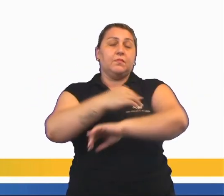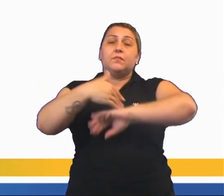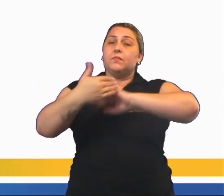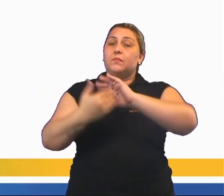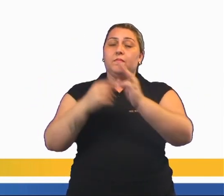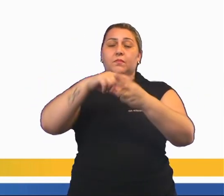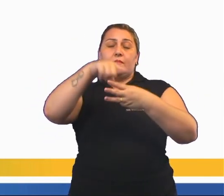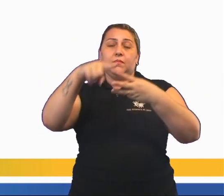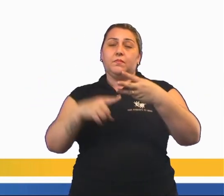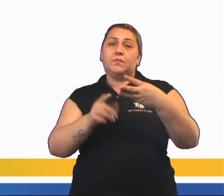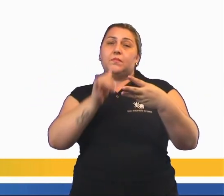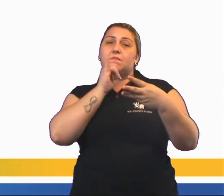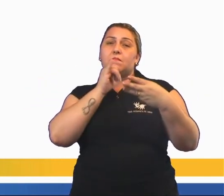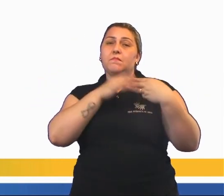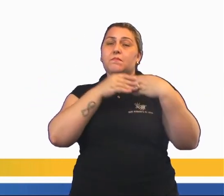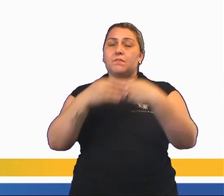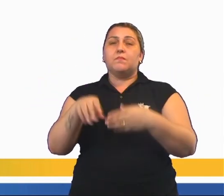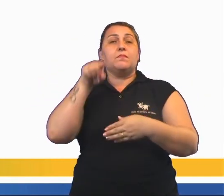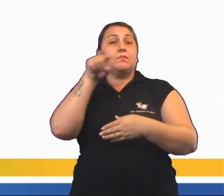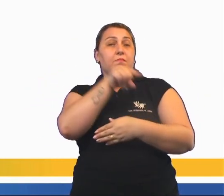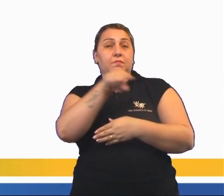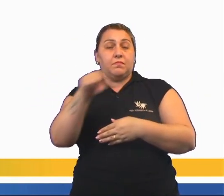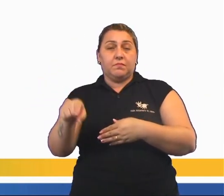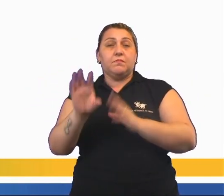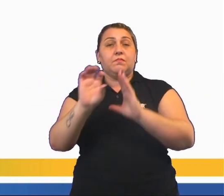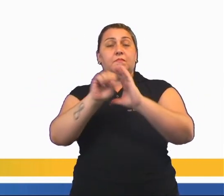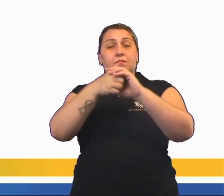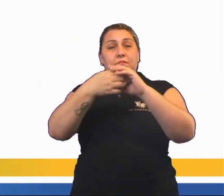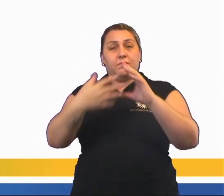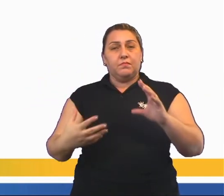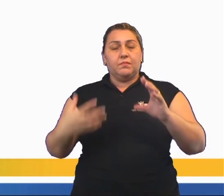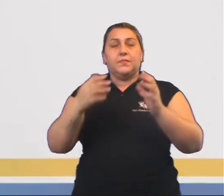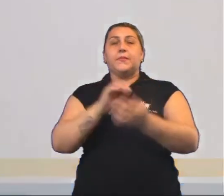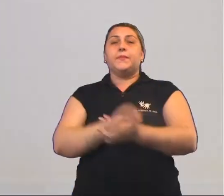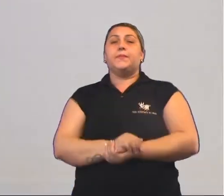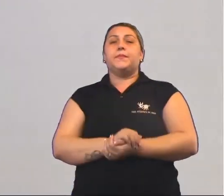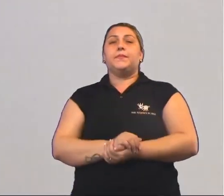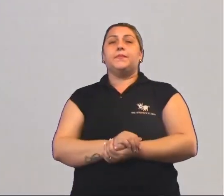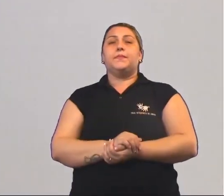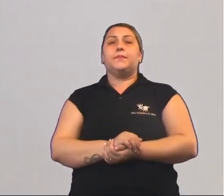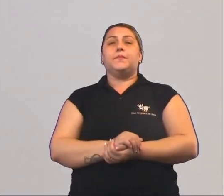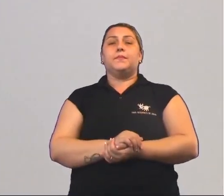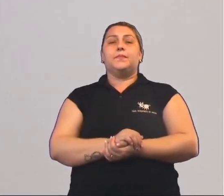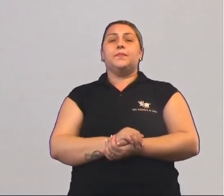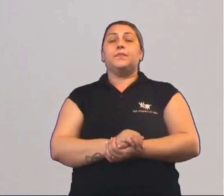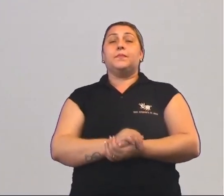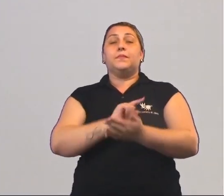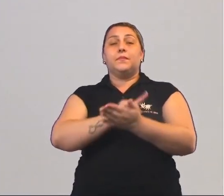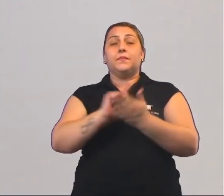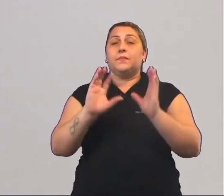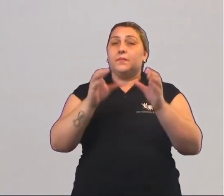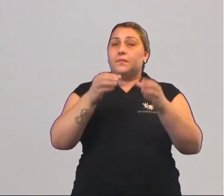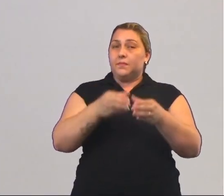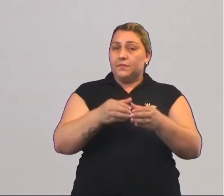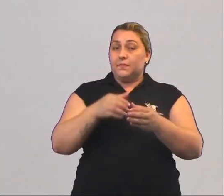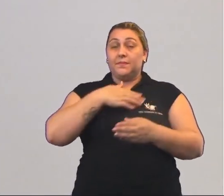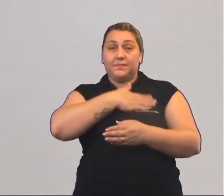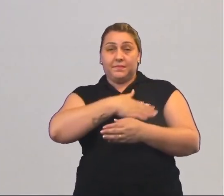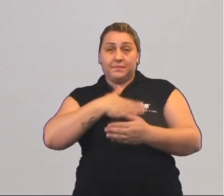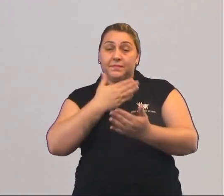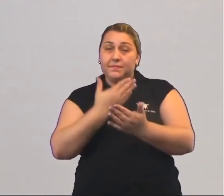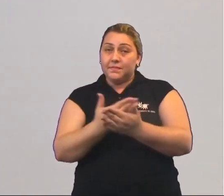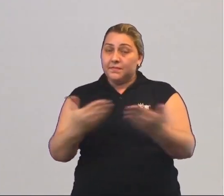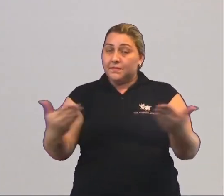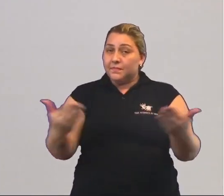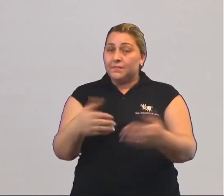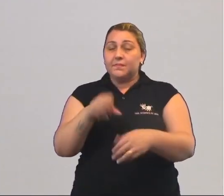esses três exemplos que eu trouxe para vocês se caracterizam em higiene coletiva. Gostaram da